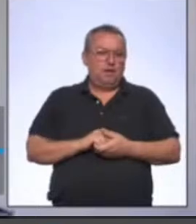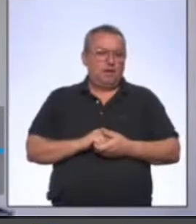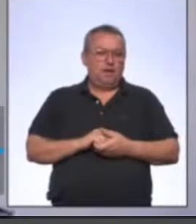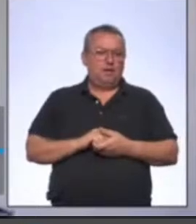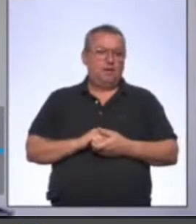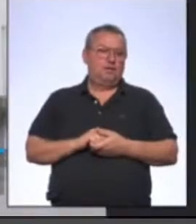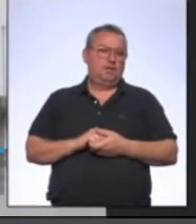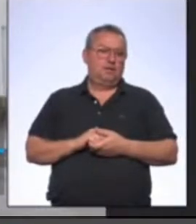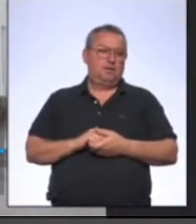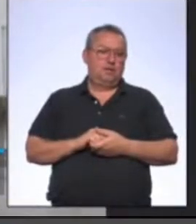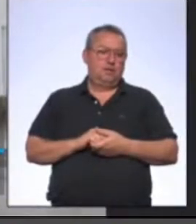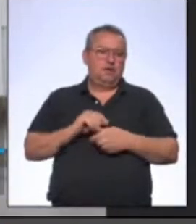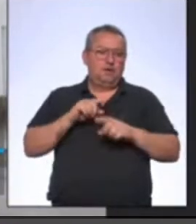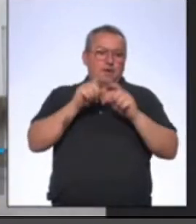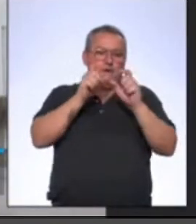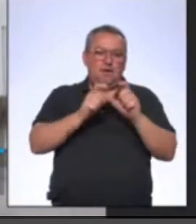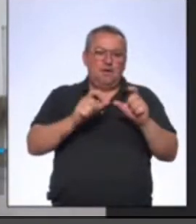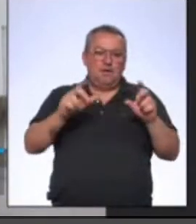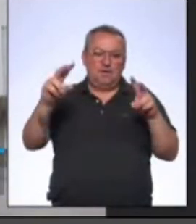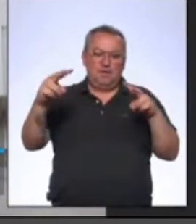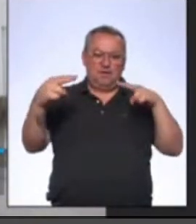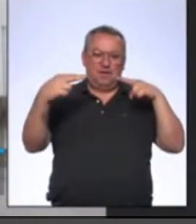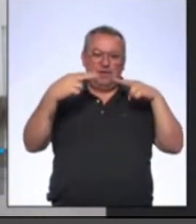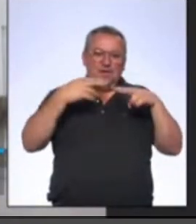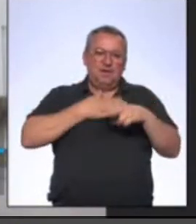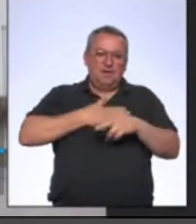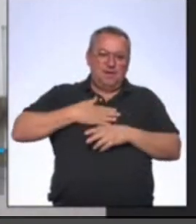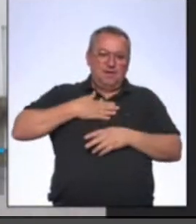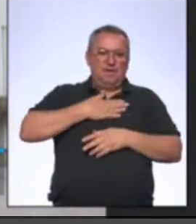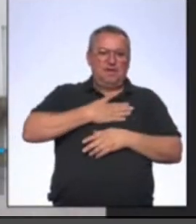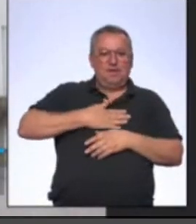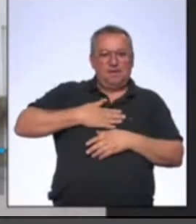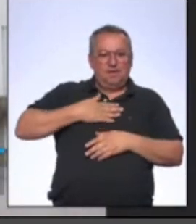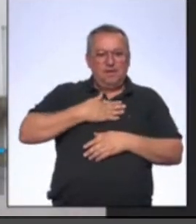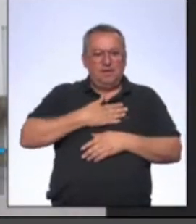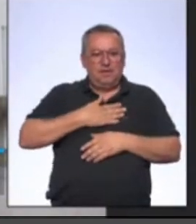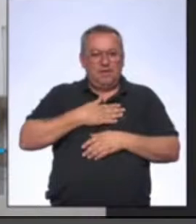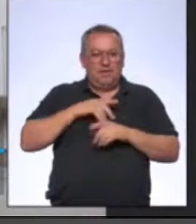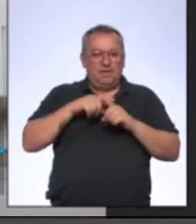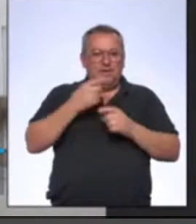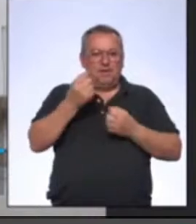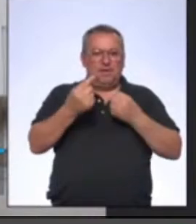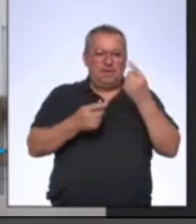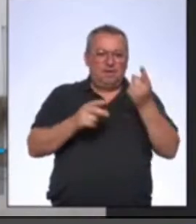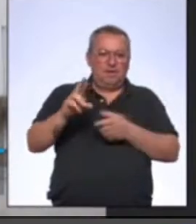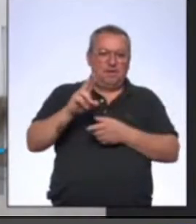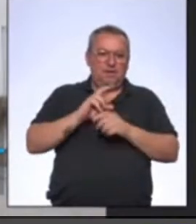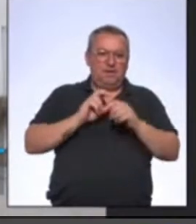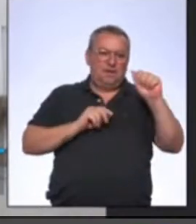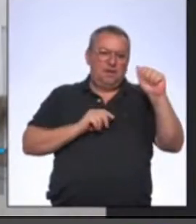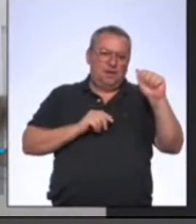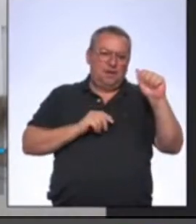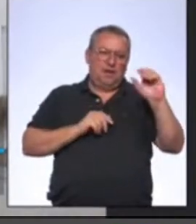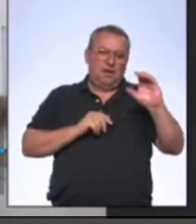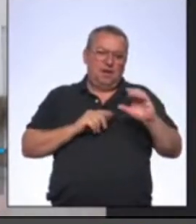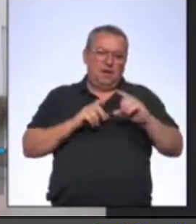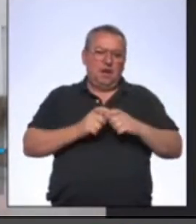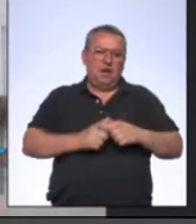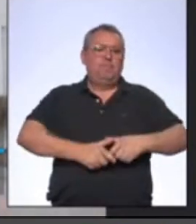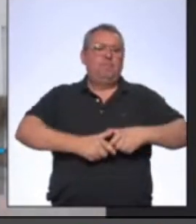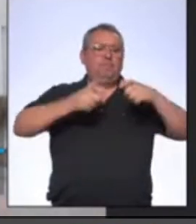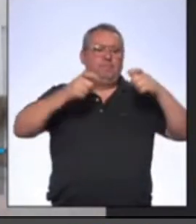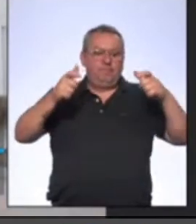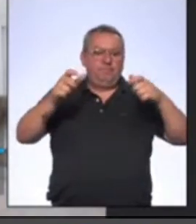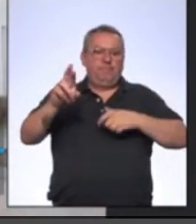Professor Hilton, essa parte do olhar parece que eles gostaram bastante. Apesar de alguns terem respondido A e o C, a grande